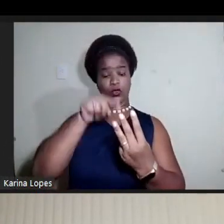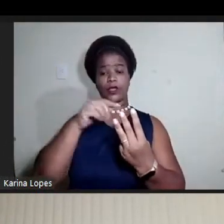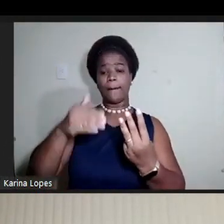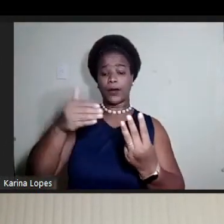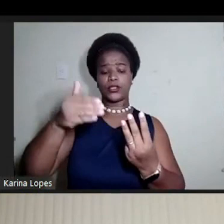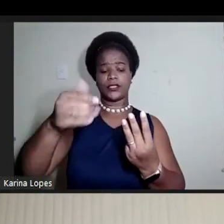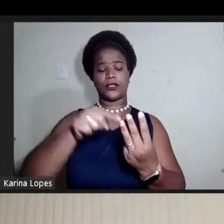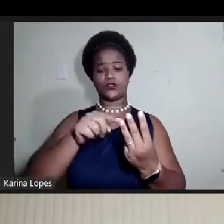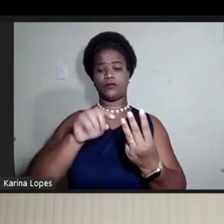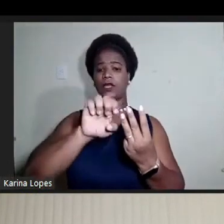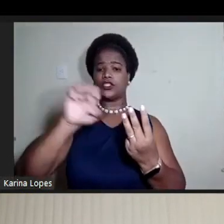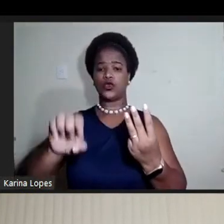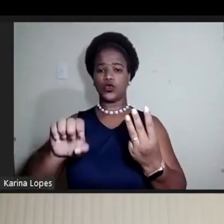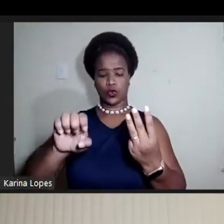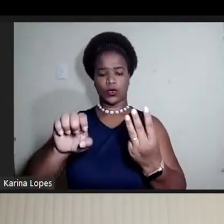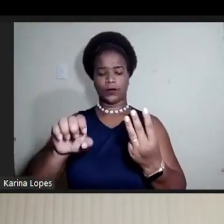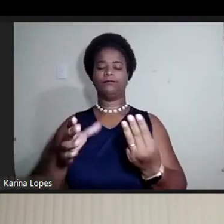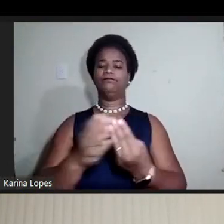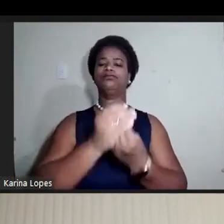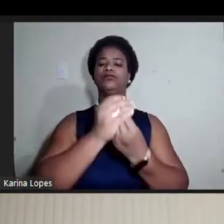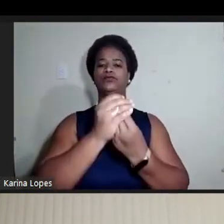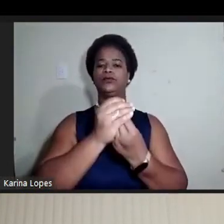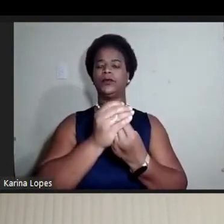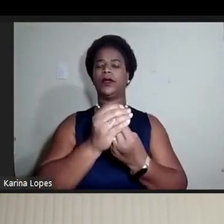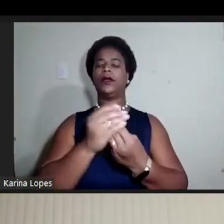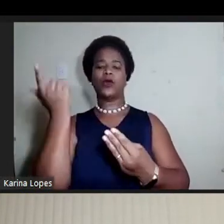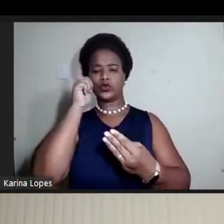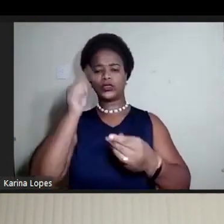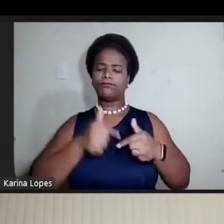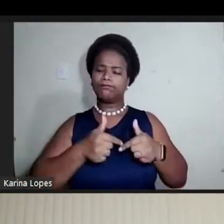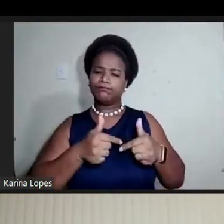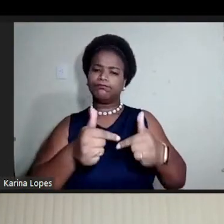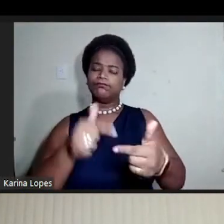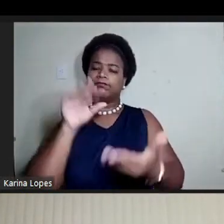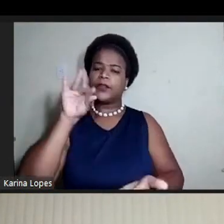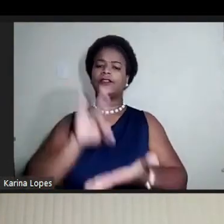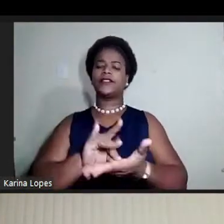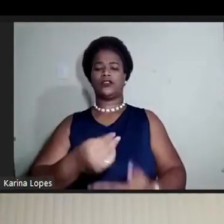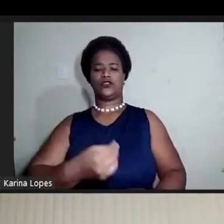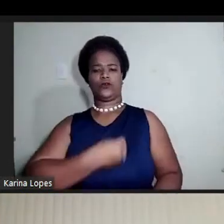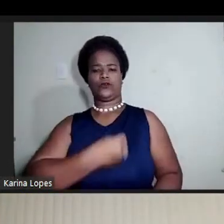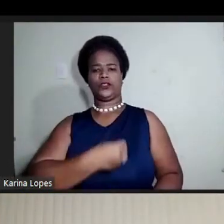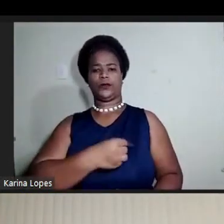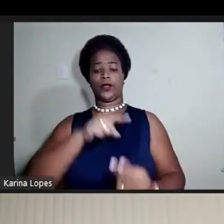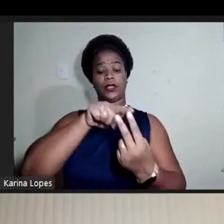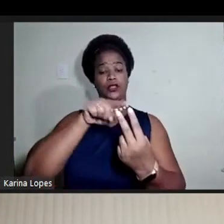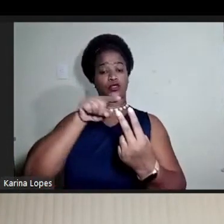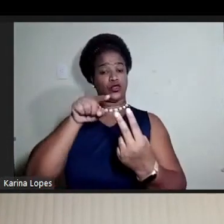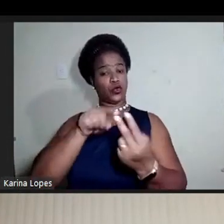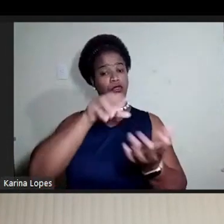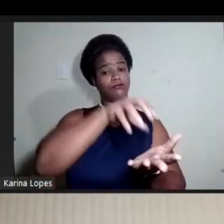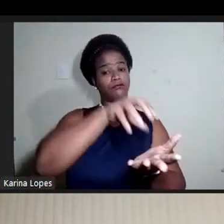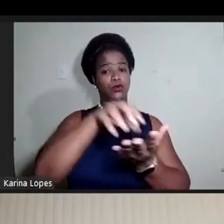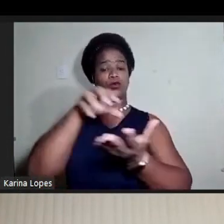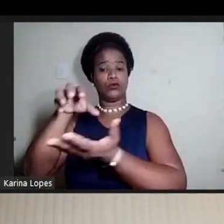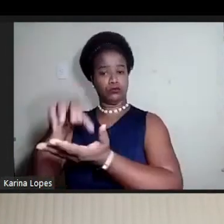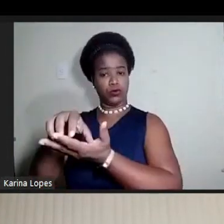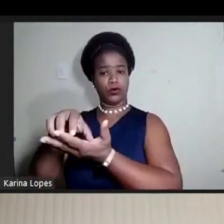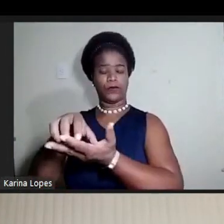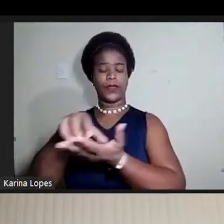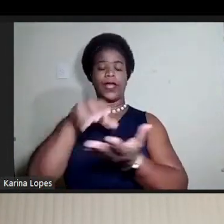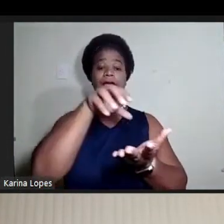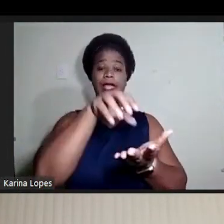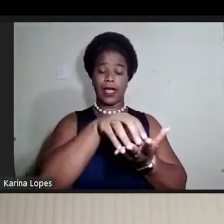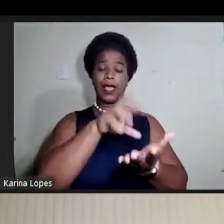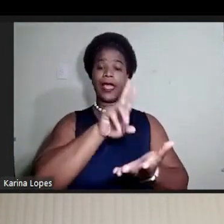primando por eficiência e efetividade no contexto de funcionamento das duas unidades RU Campus e RU Centro,